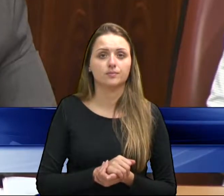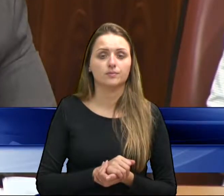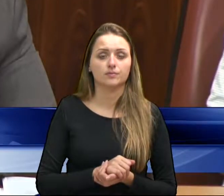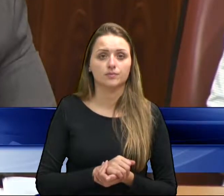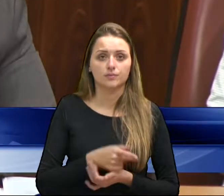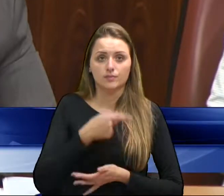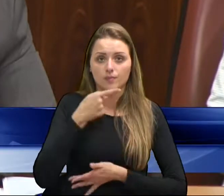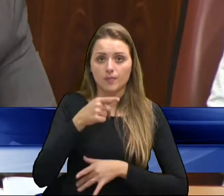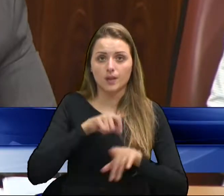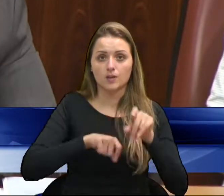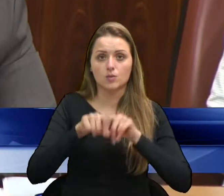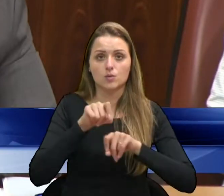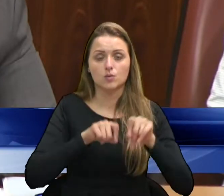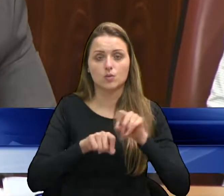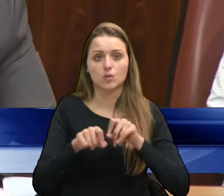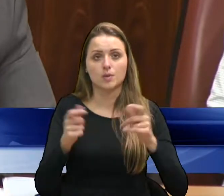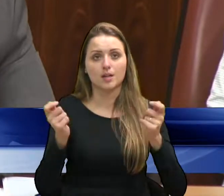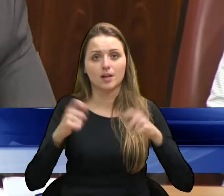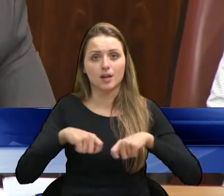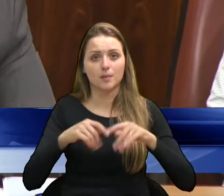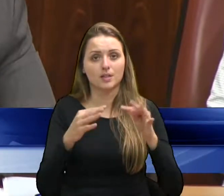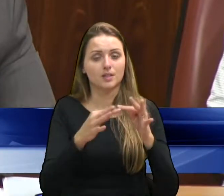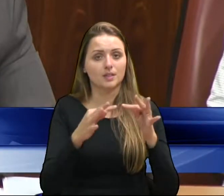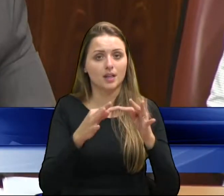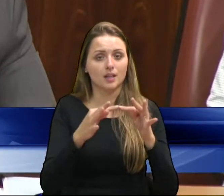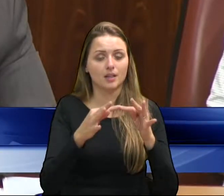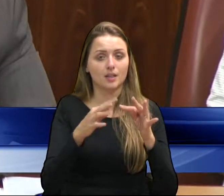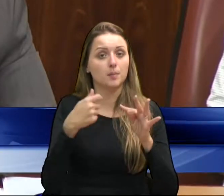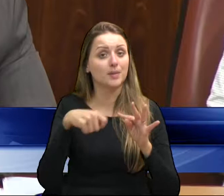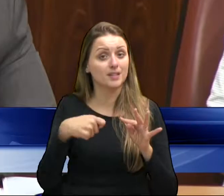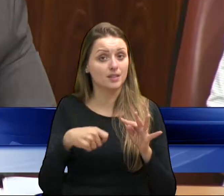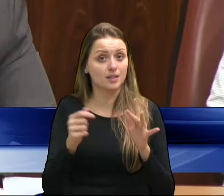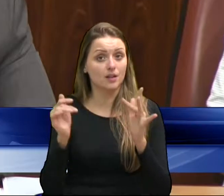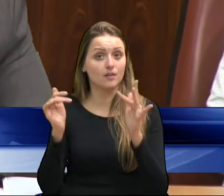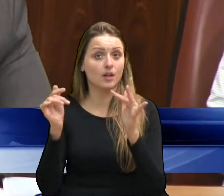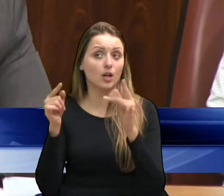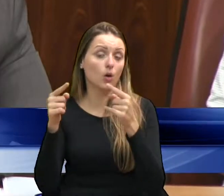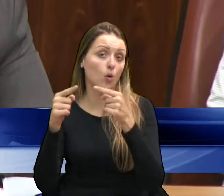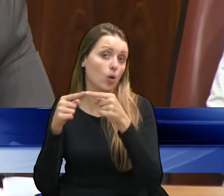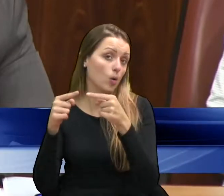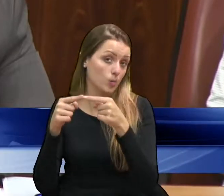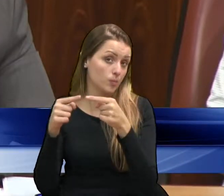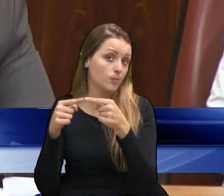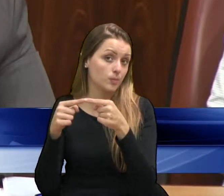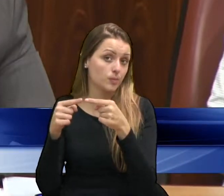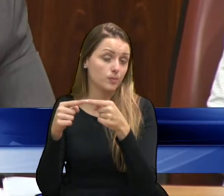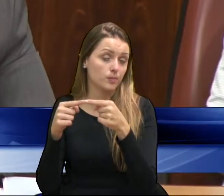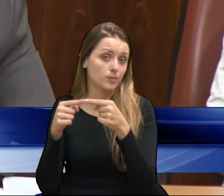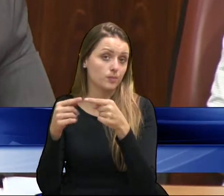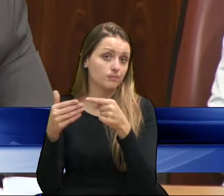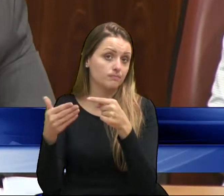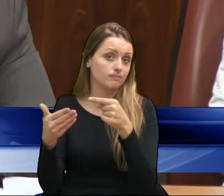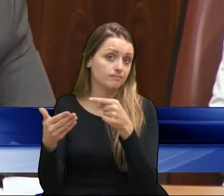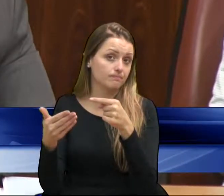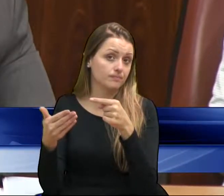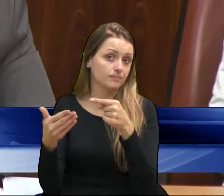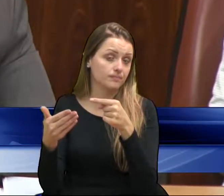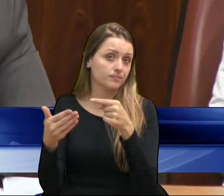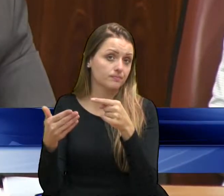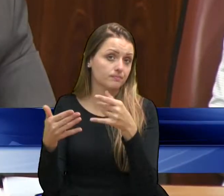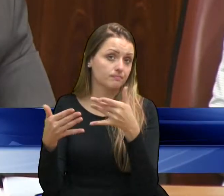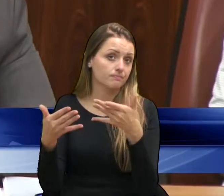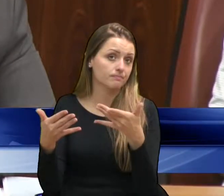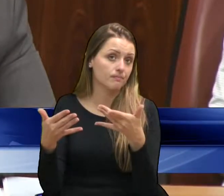da capacitação técnica ser elencada de forma